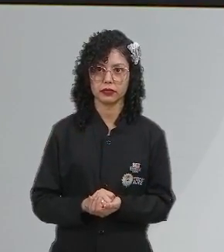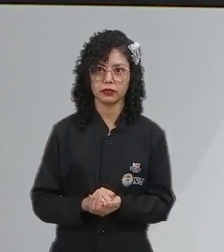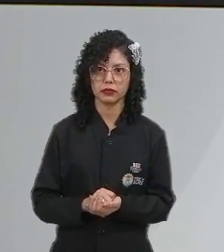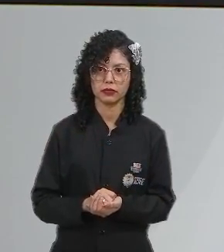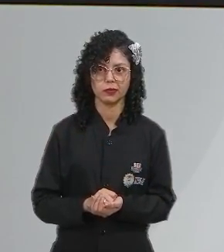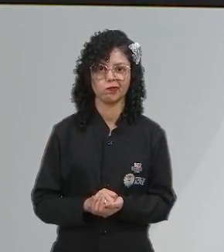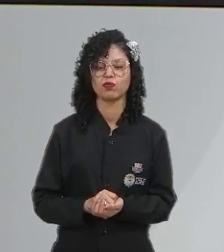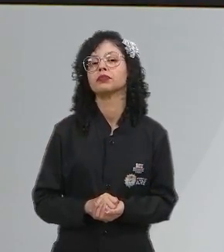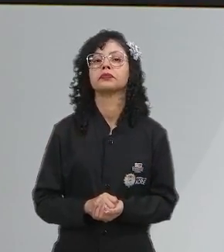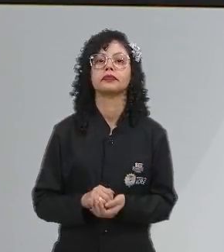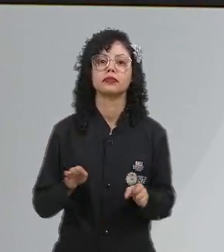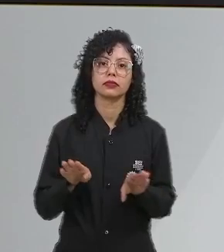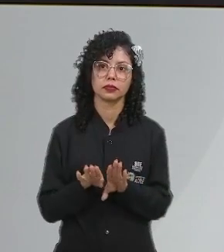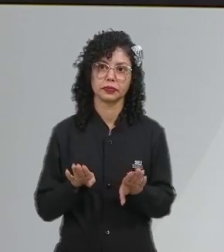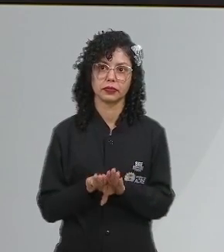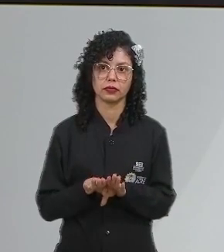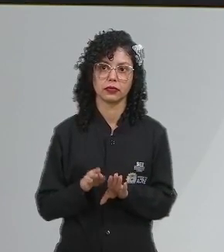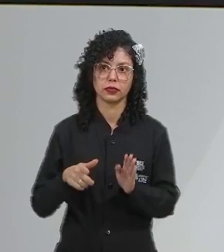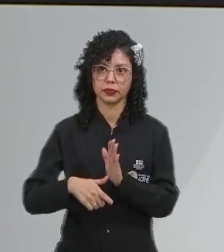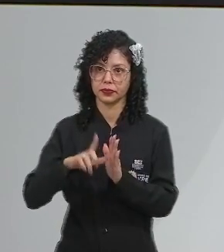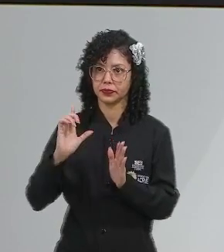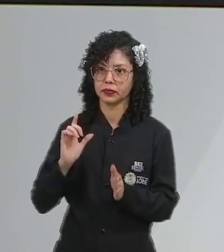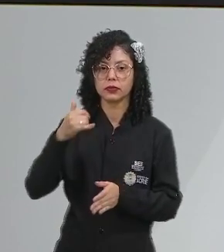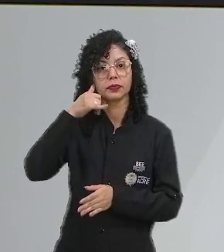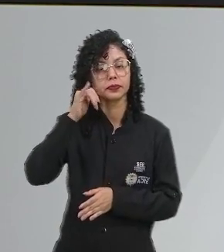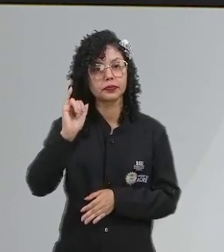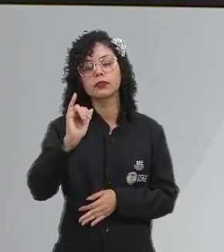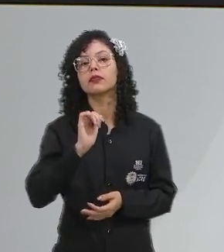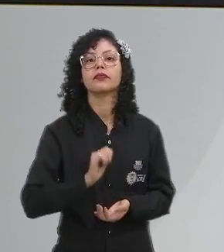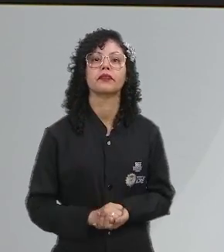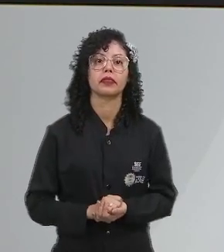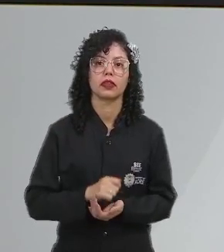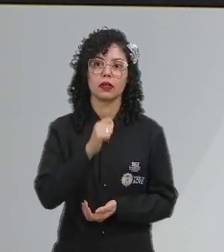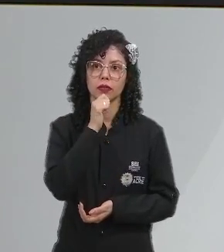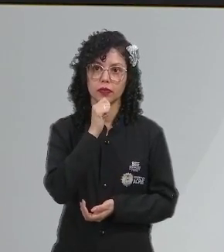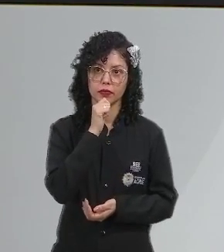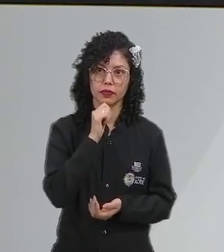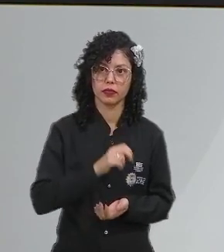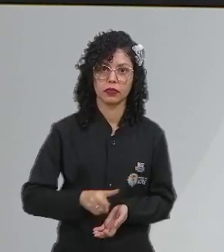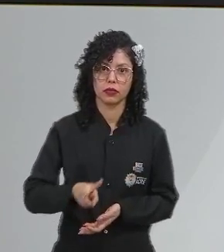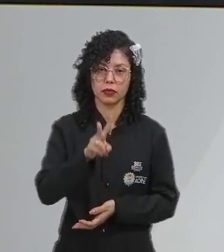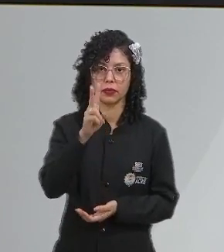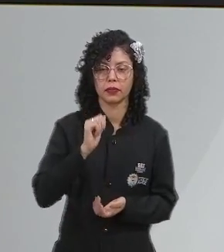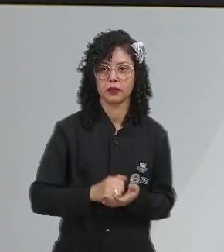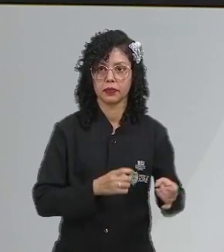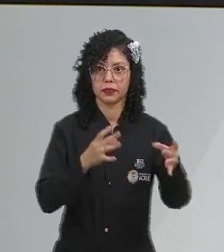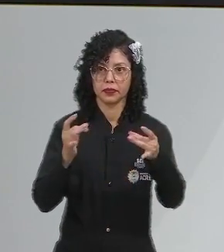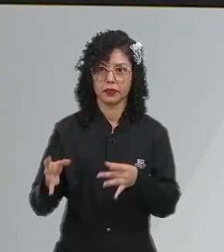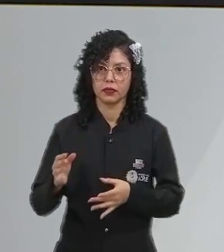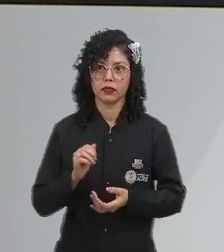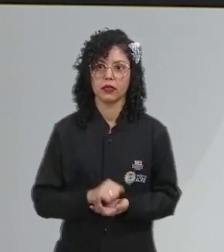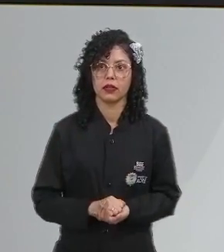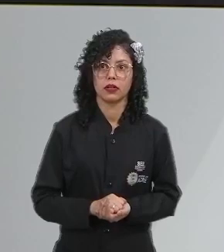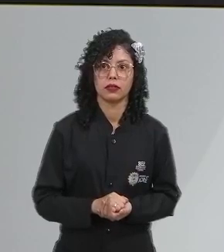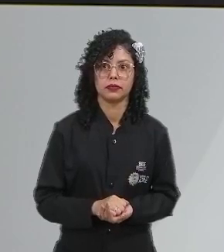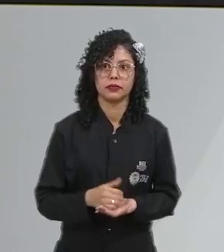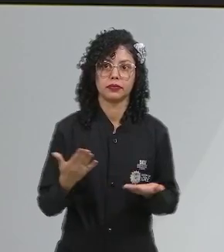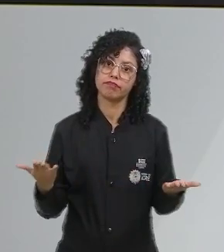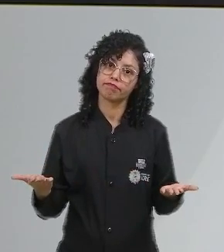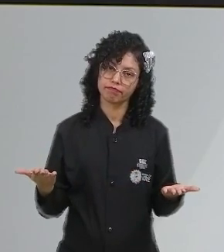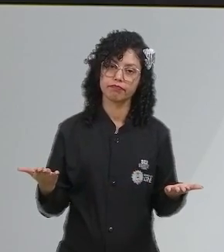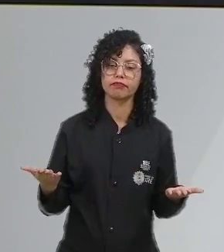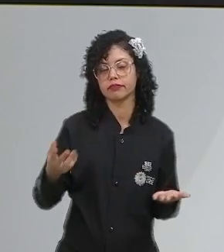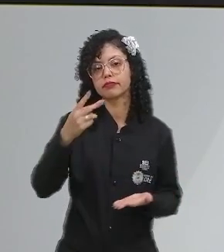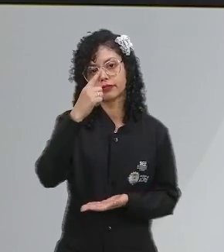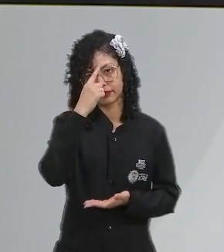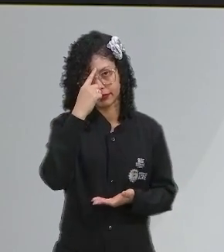incinerando as sacas excedentes para evitar que o produto fosse desvalorizado no mercado internacional. Né, na lógica de